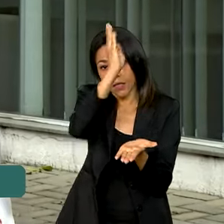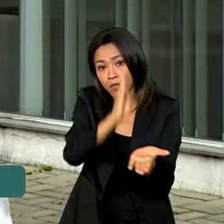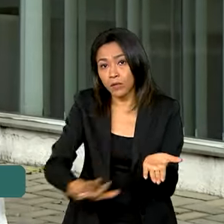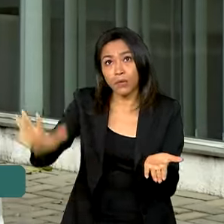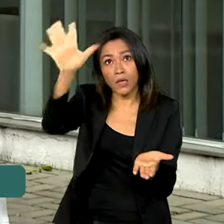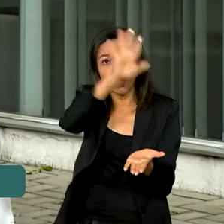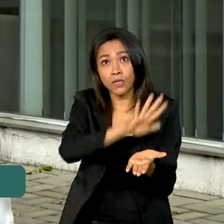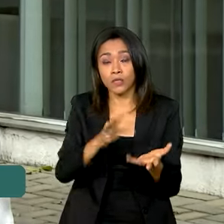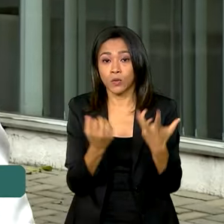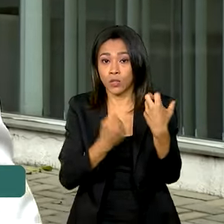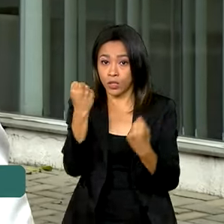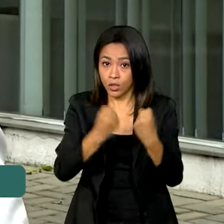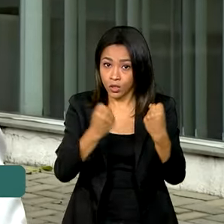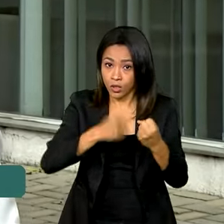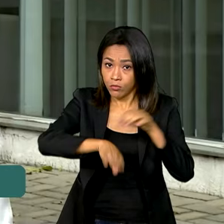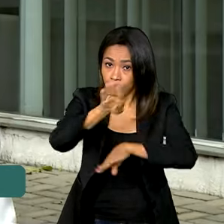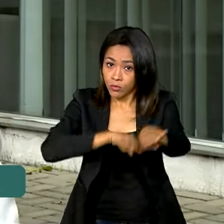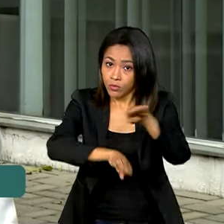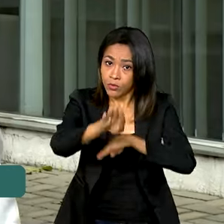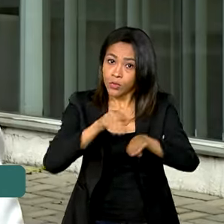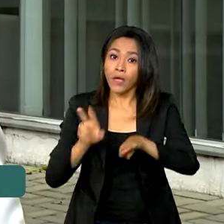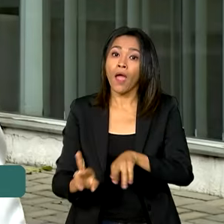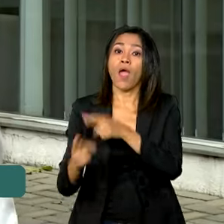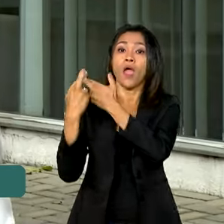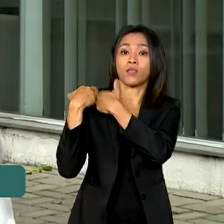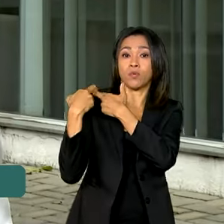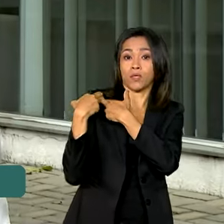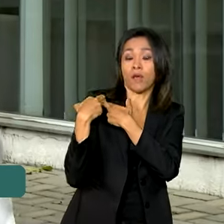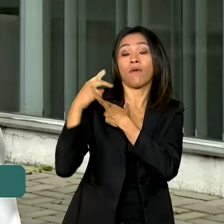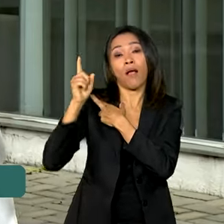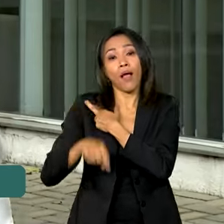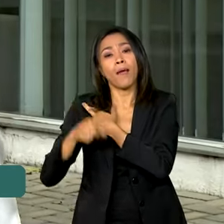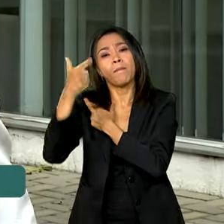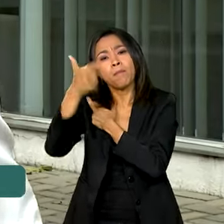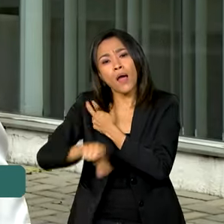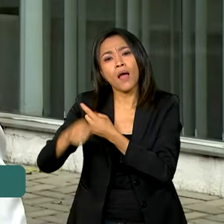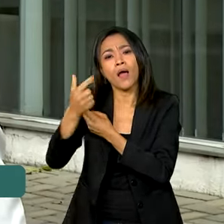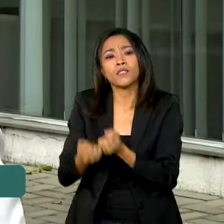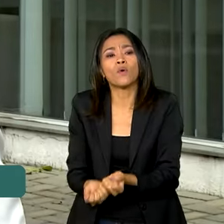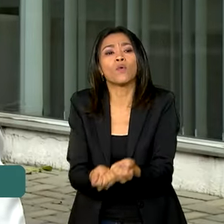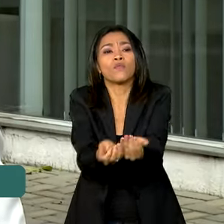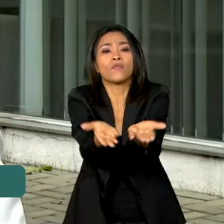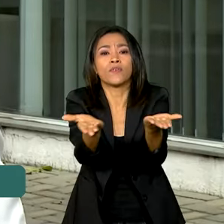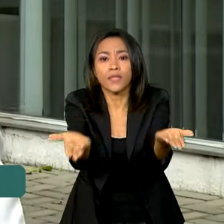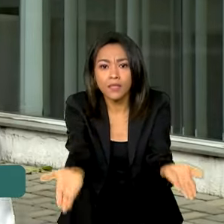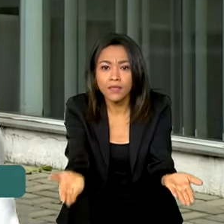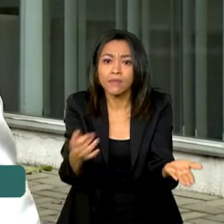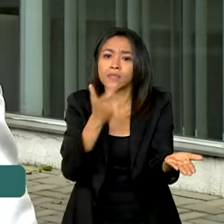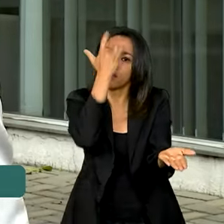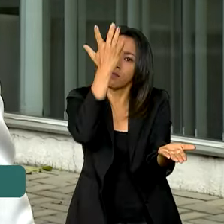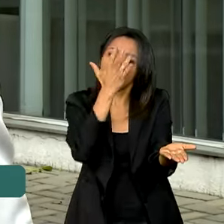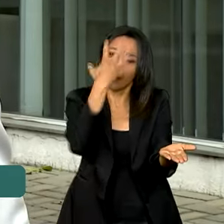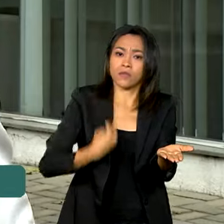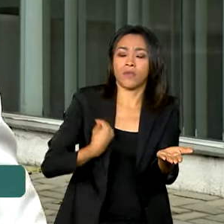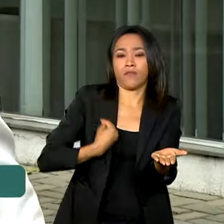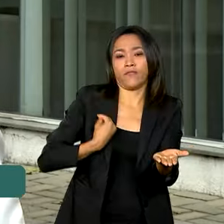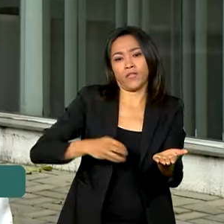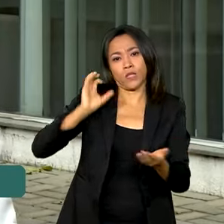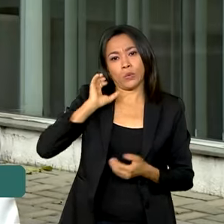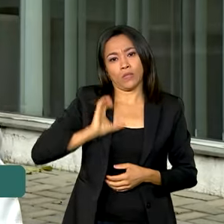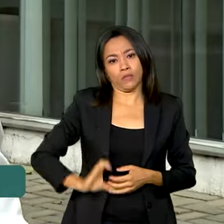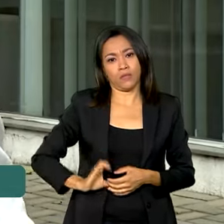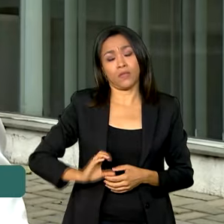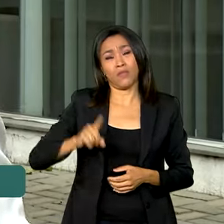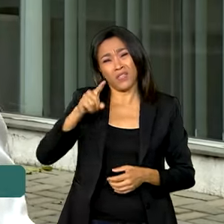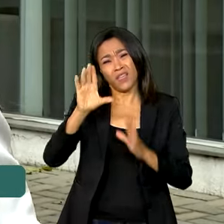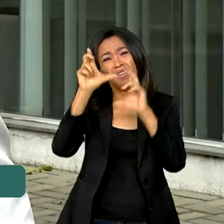Senatran, responsável pela iniciativa, é inserir cada vez mais serviços para facilitar a vida do cidadão e diminuir a